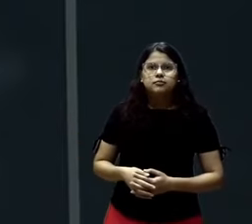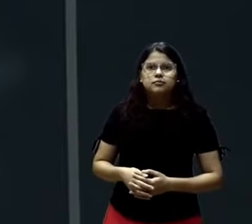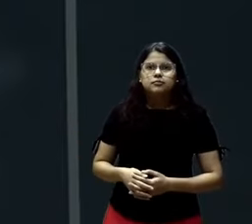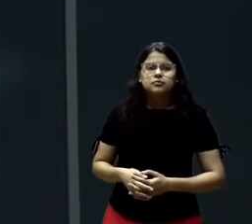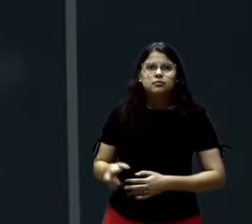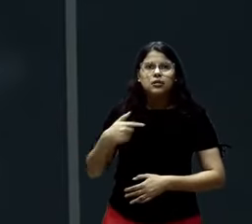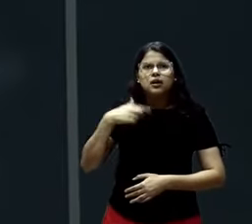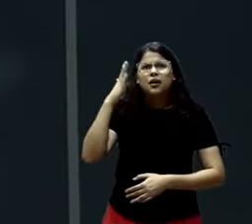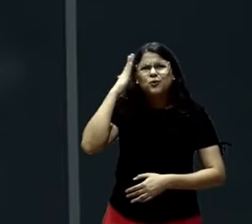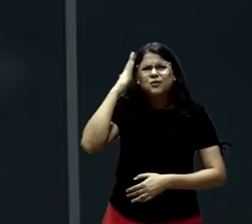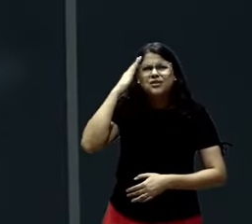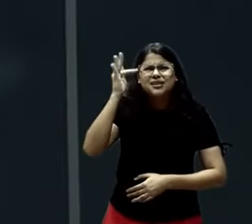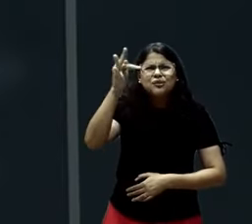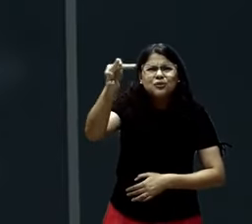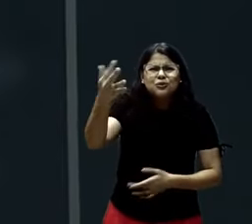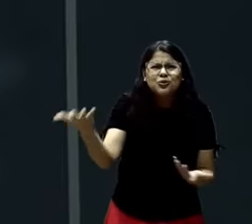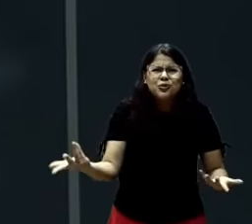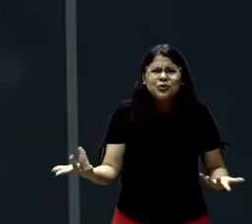soubéssemos de alguma coisa.